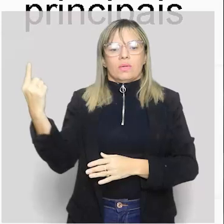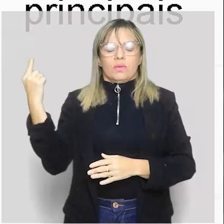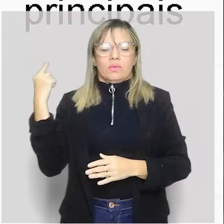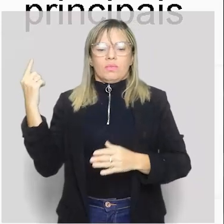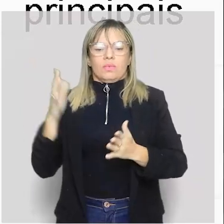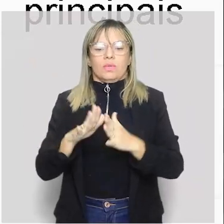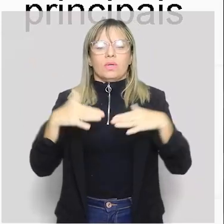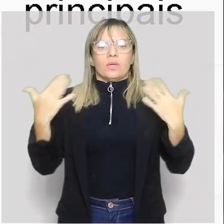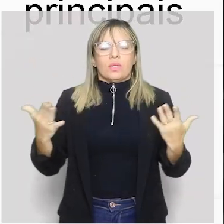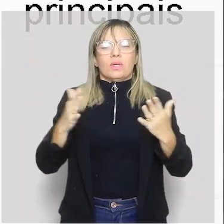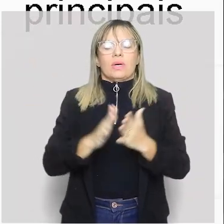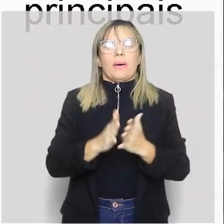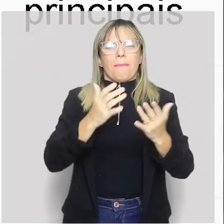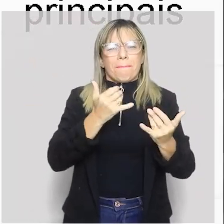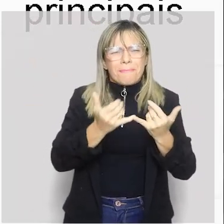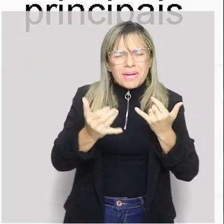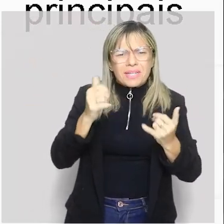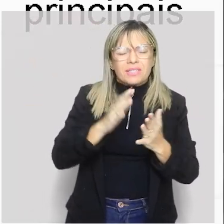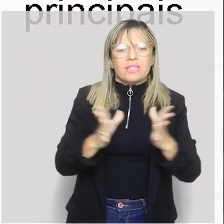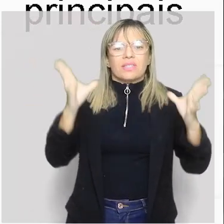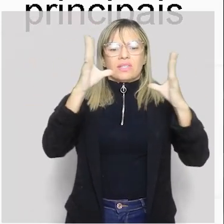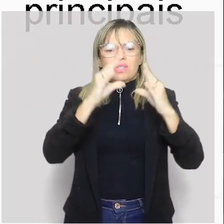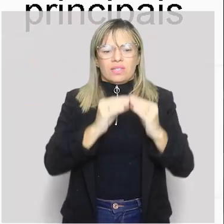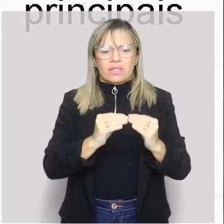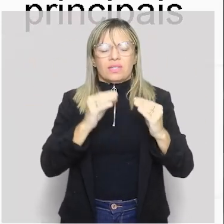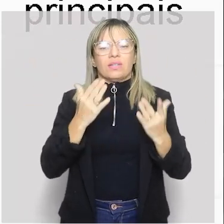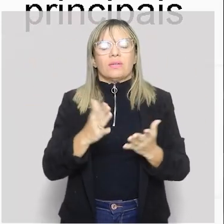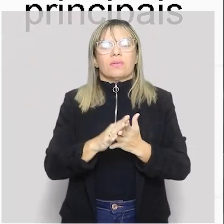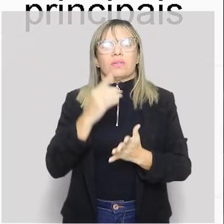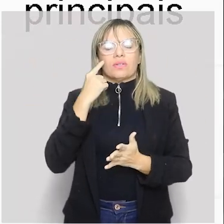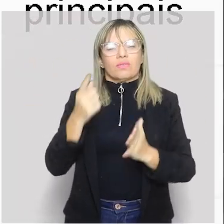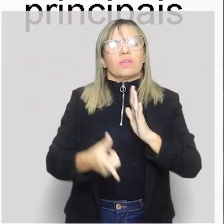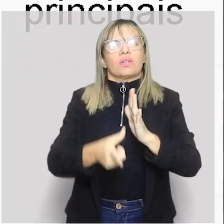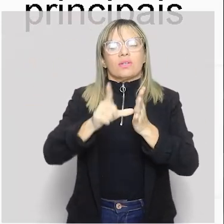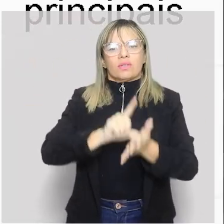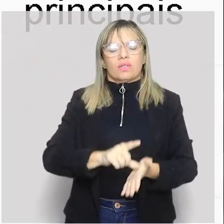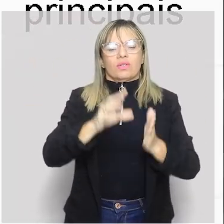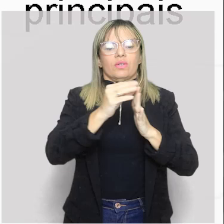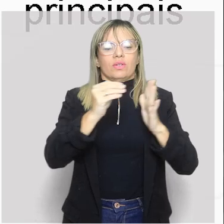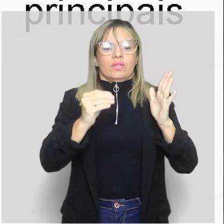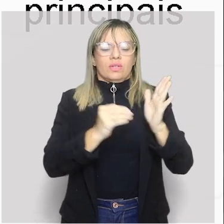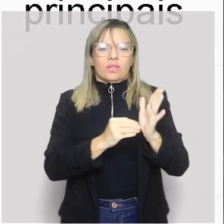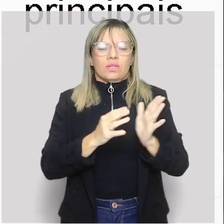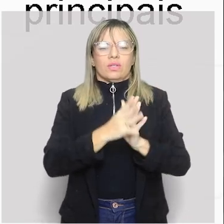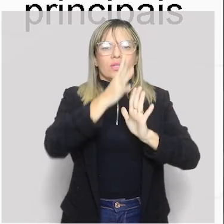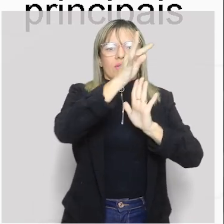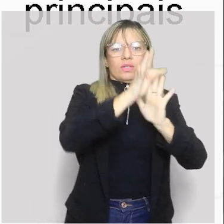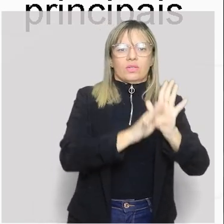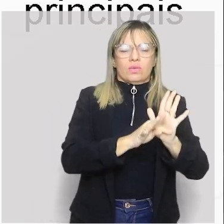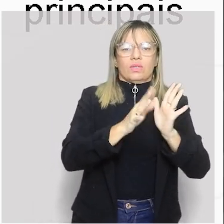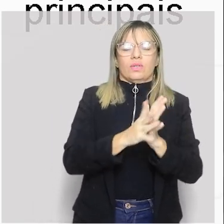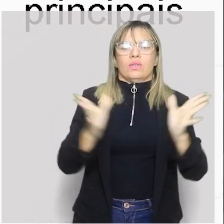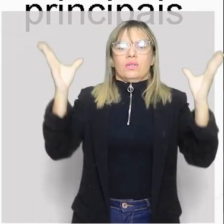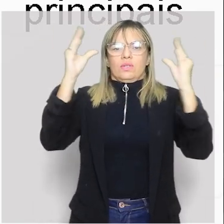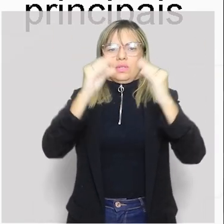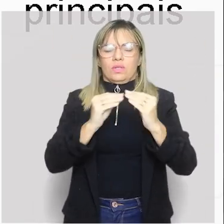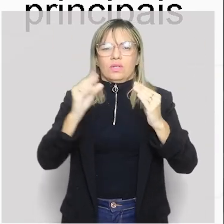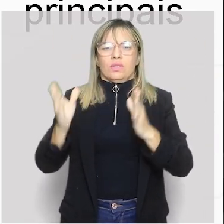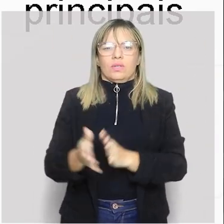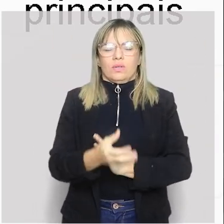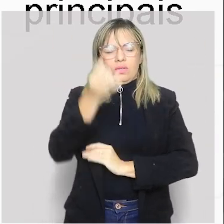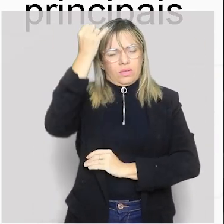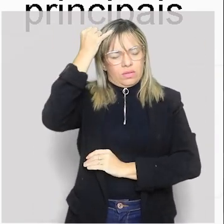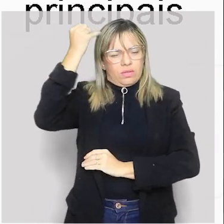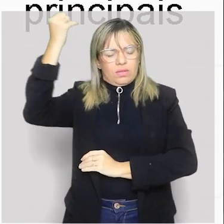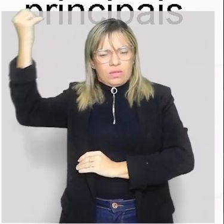o resumo e com a resenha que nós falamos na aula passada. Que eu disse para vocês que são textos que sintetizam ideias, normalmente